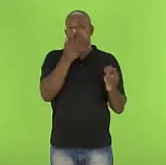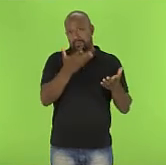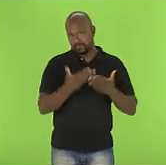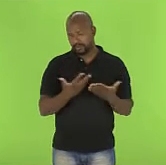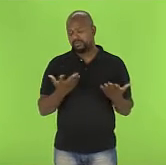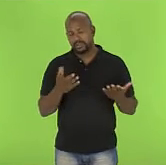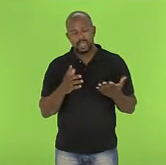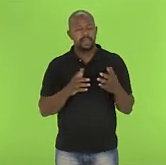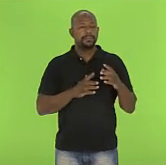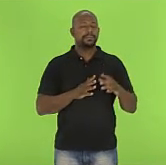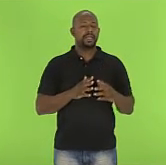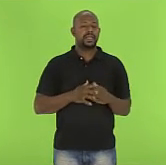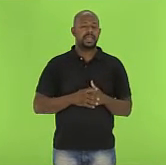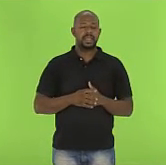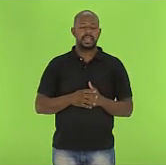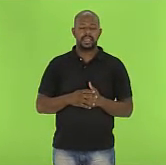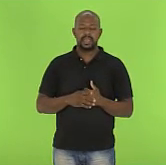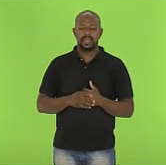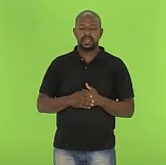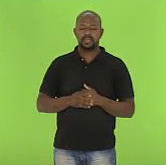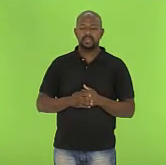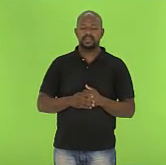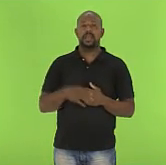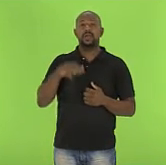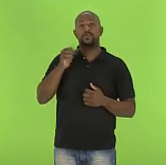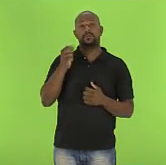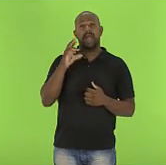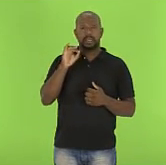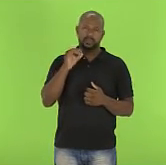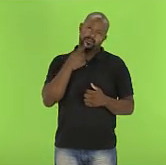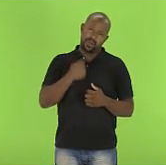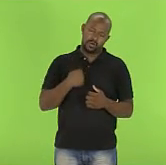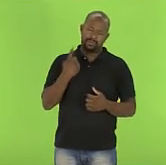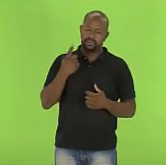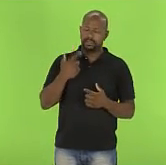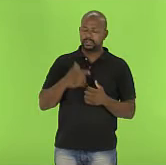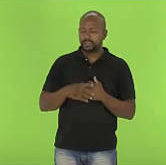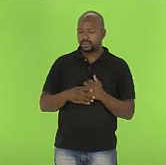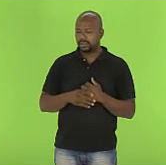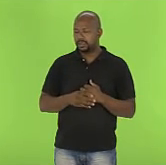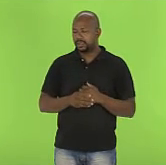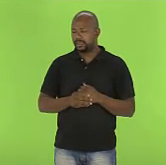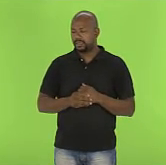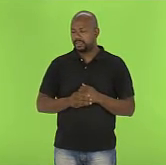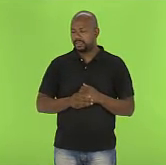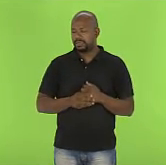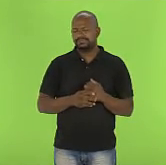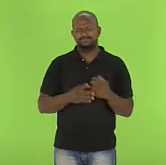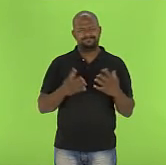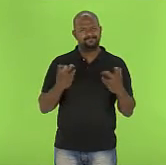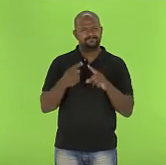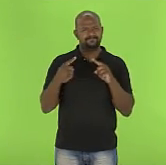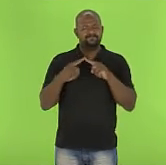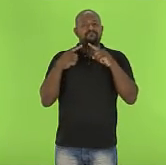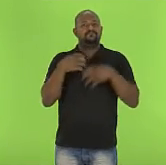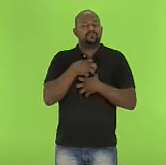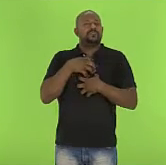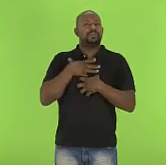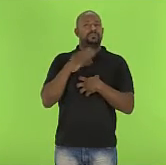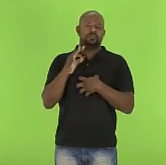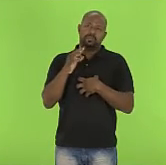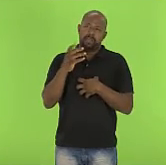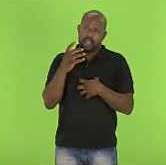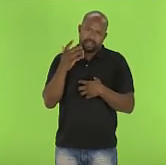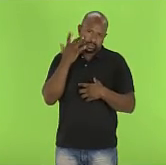muito bem-vindo, né? E aí o Márcio Libar falou uma coisa pra gente, né? Que assim, bateu muito bem para mim,